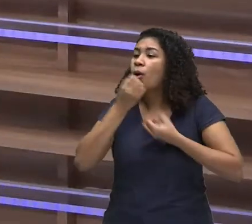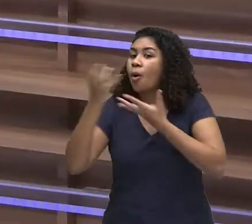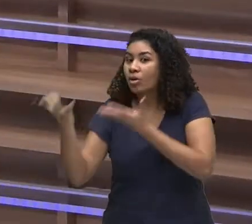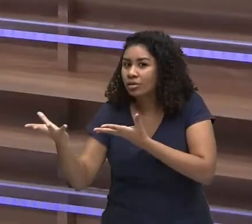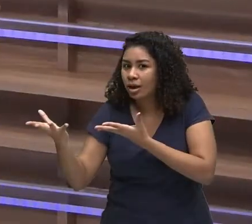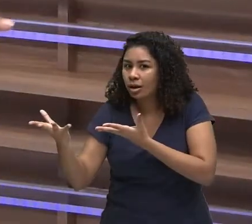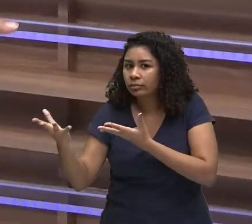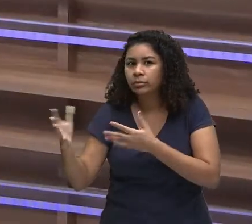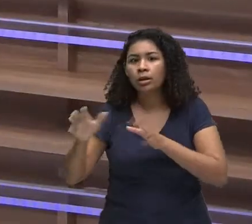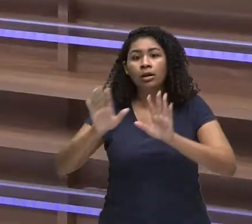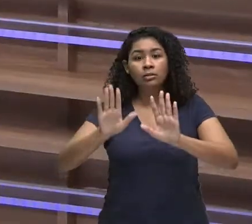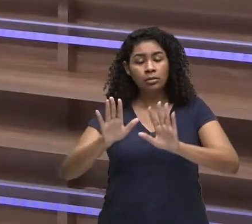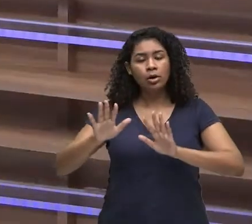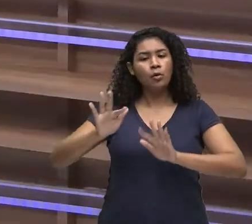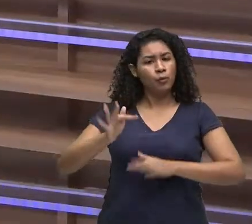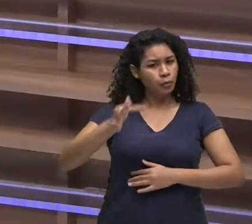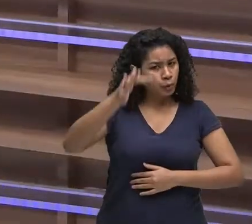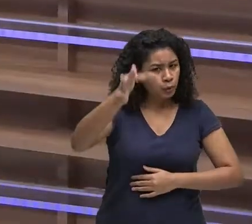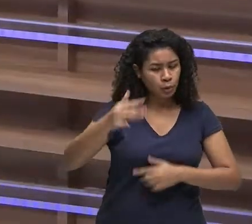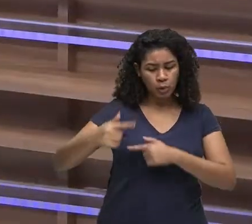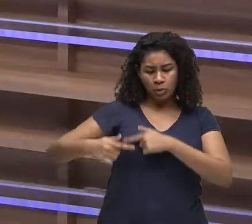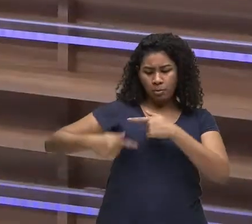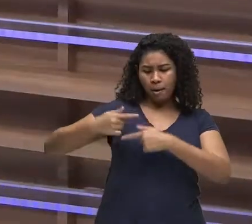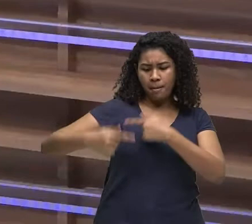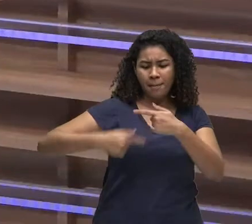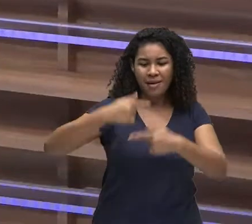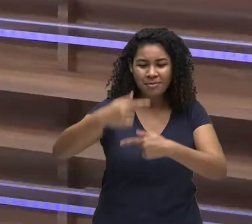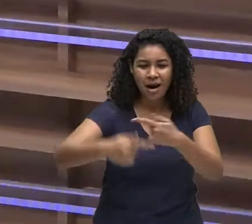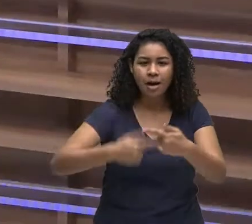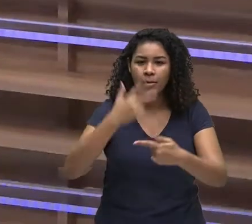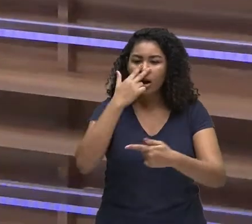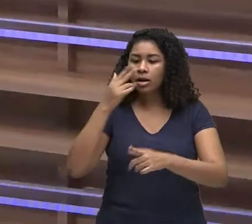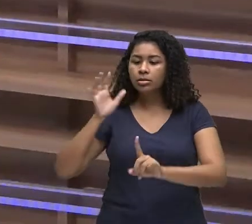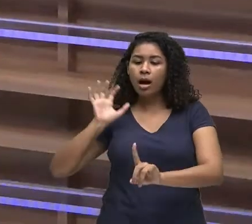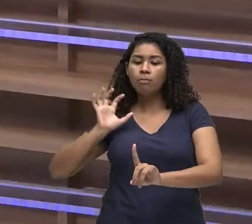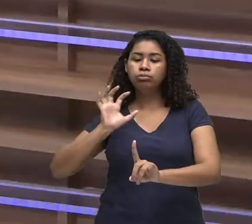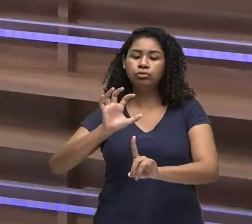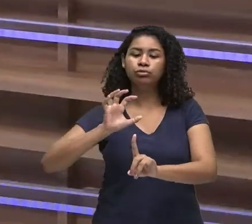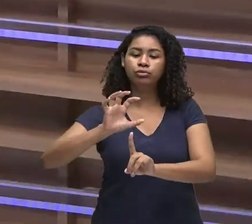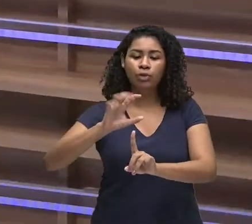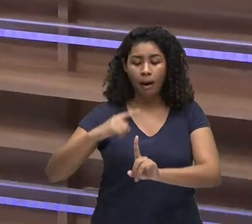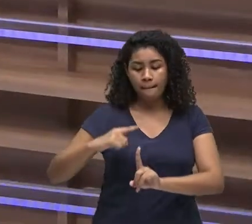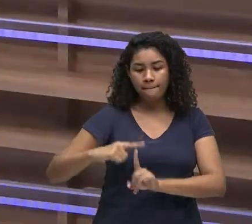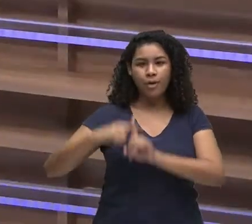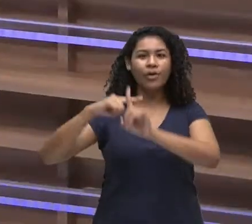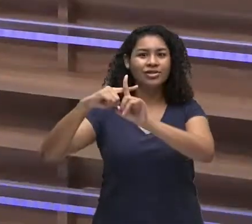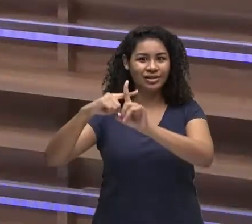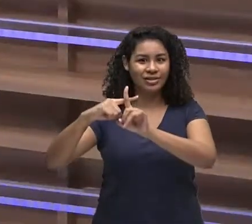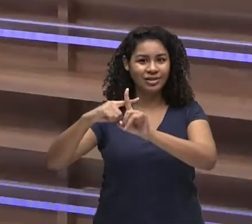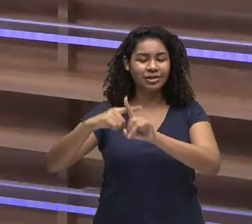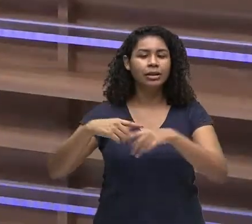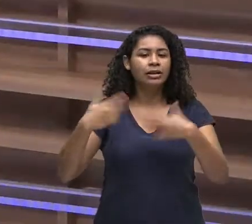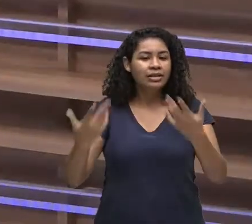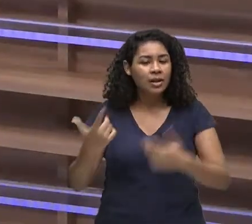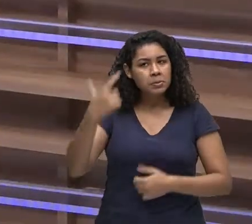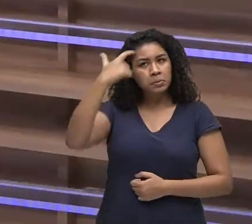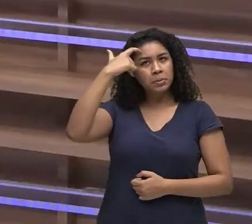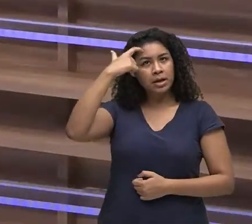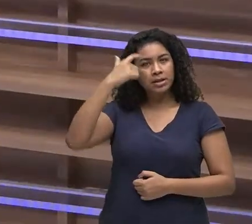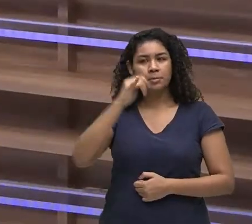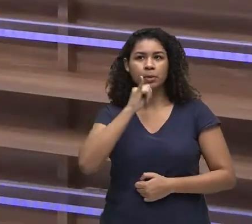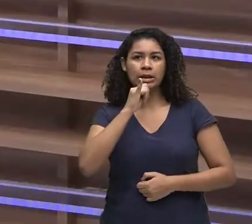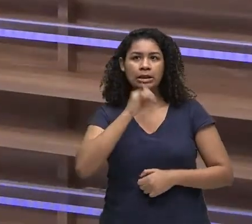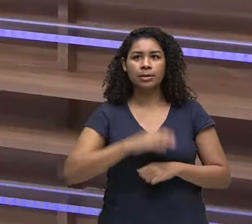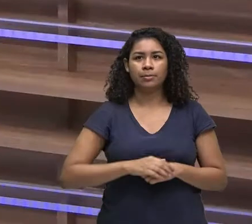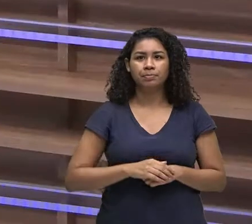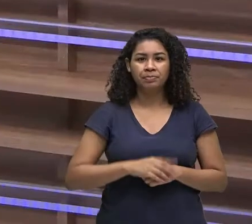né? Imagina que as pessoas que estavam disputando o jogo de handebol com você, se lá na adolescência tivessem